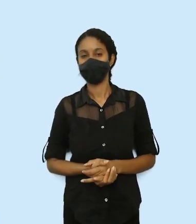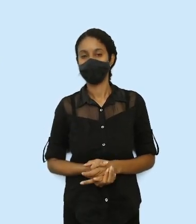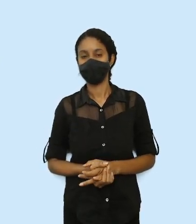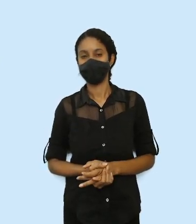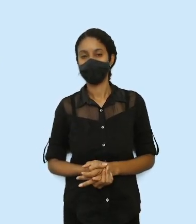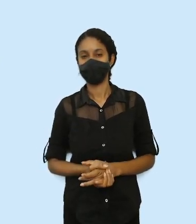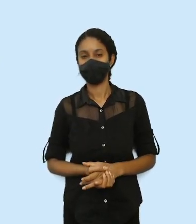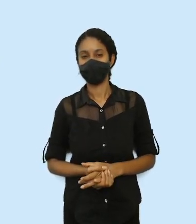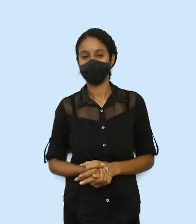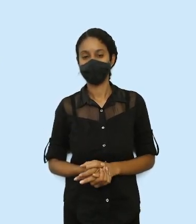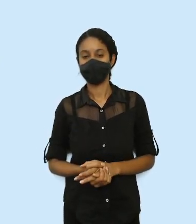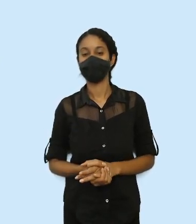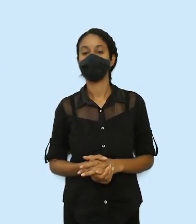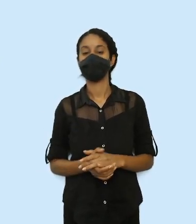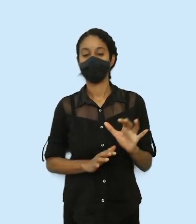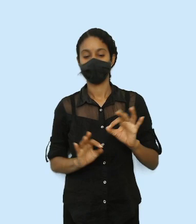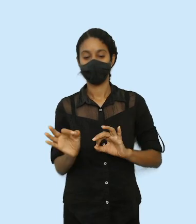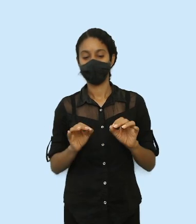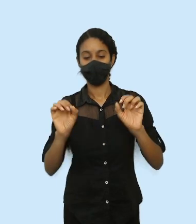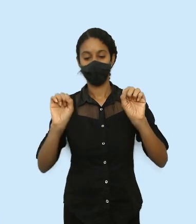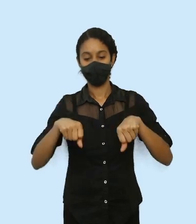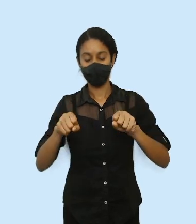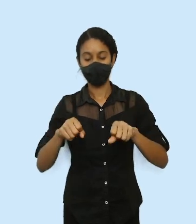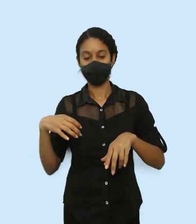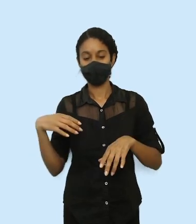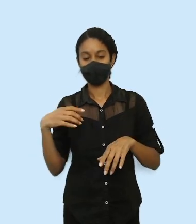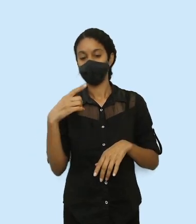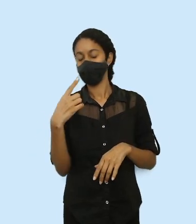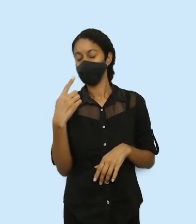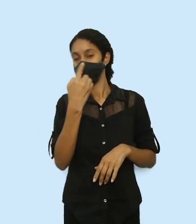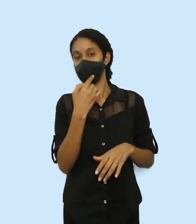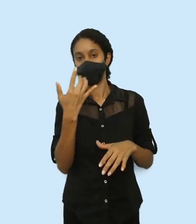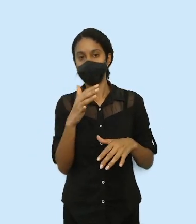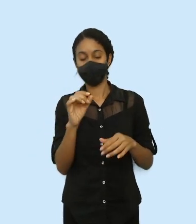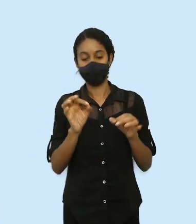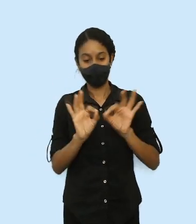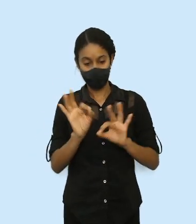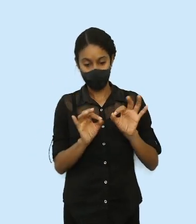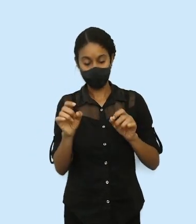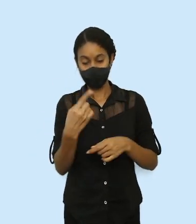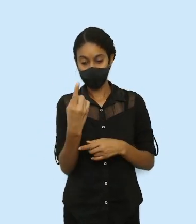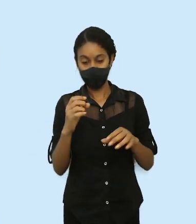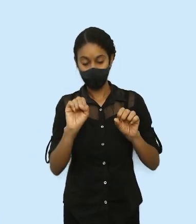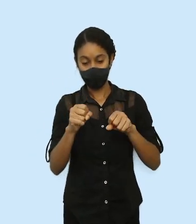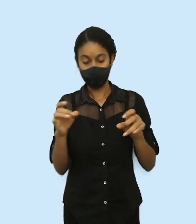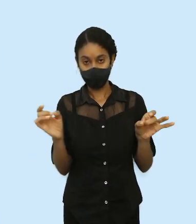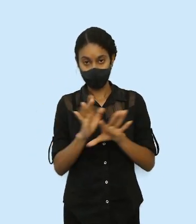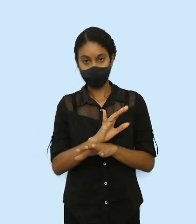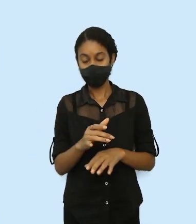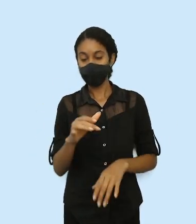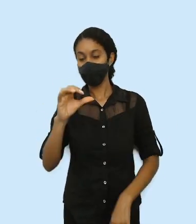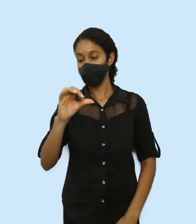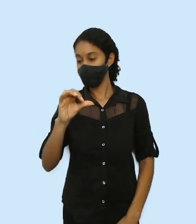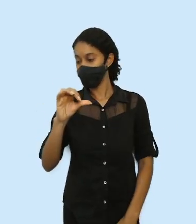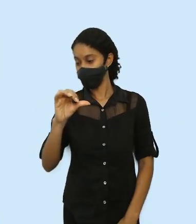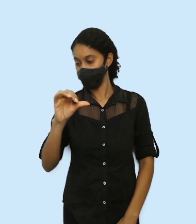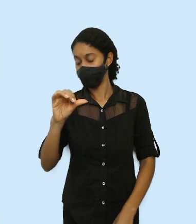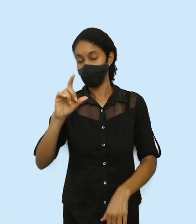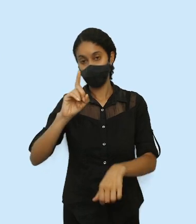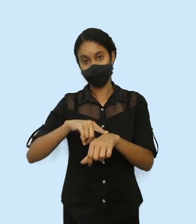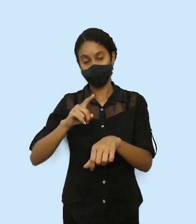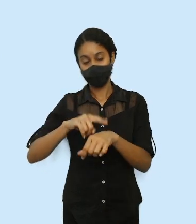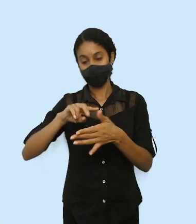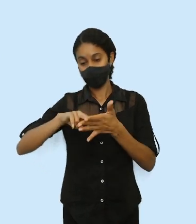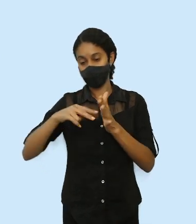sei lá, ele consegue montar aí uma moto em 1 hora, significa que 9 horas, uma moto por hora, ele vai